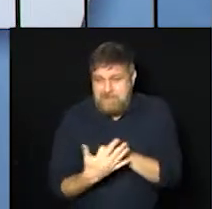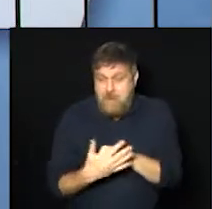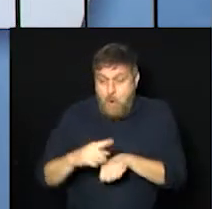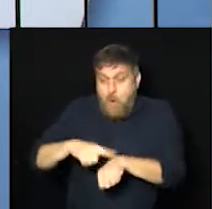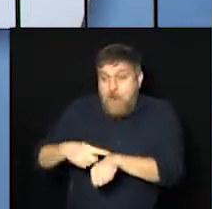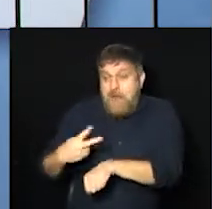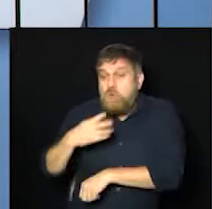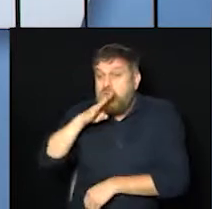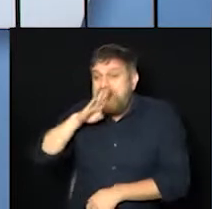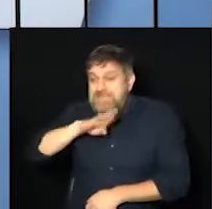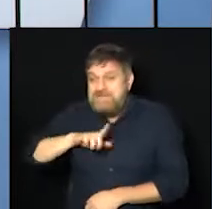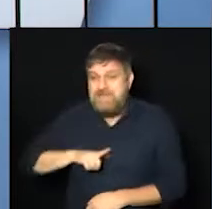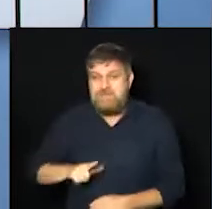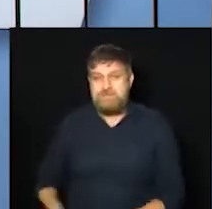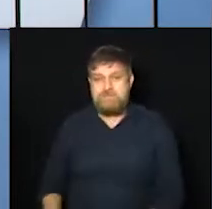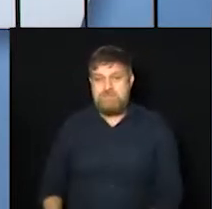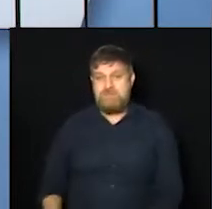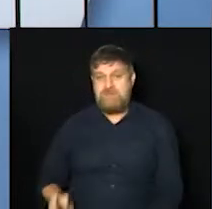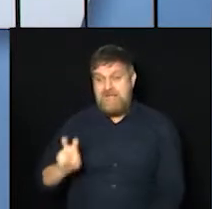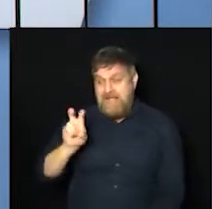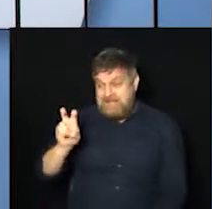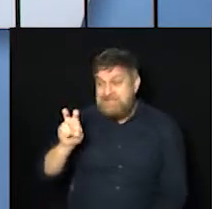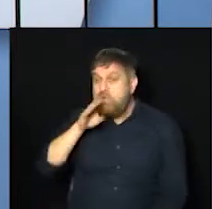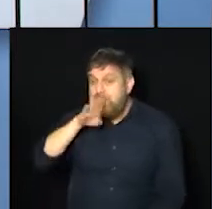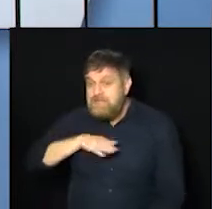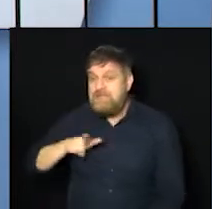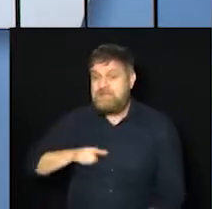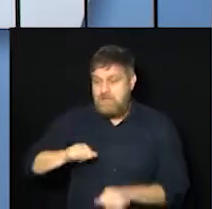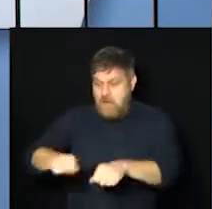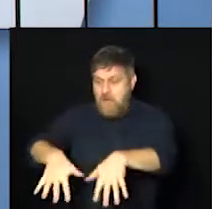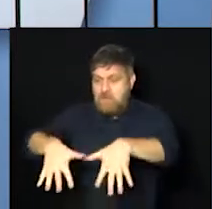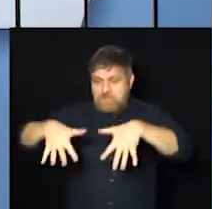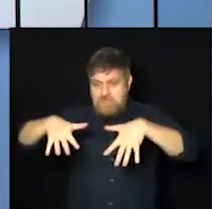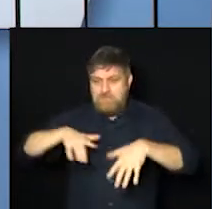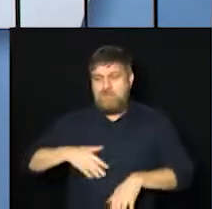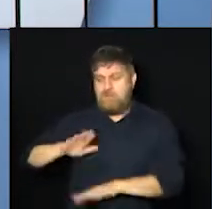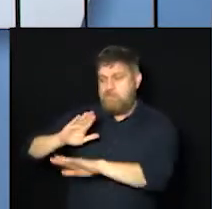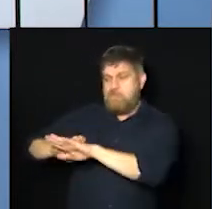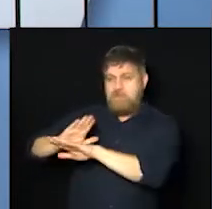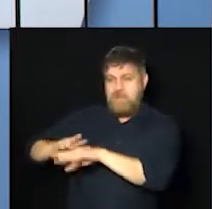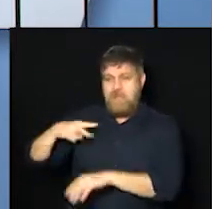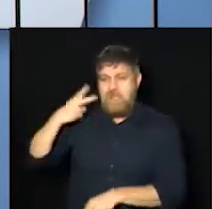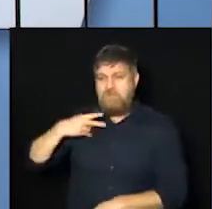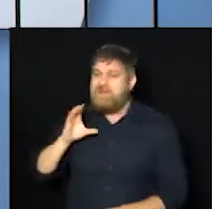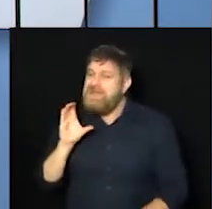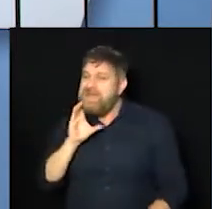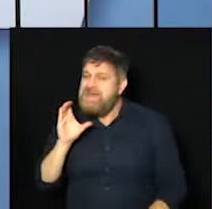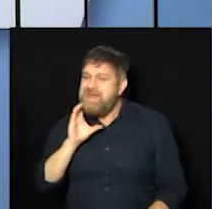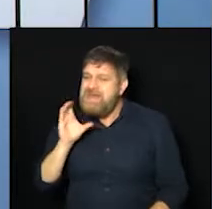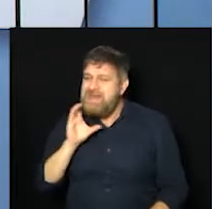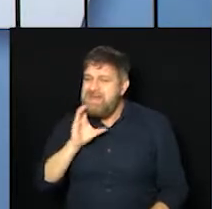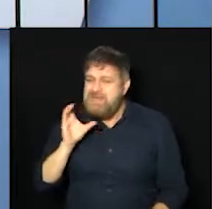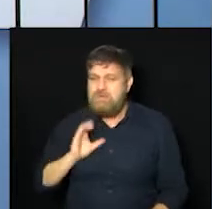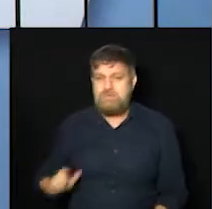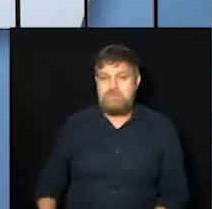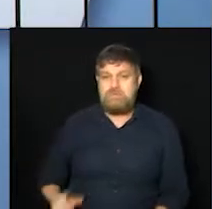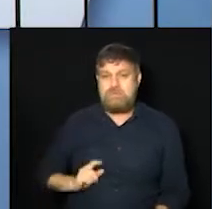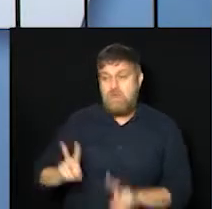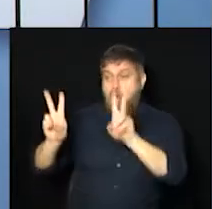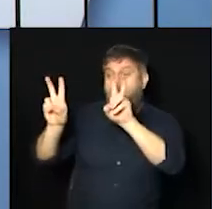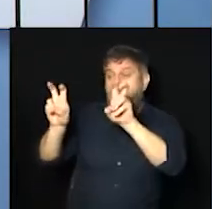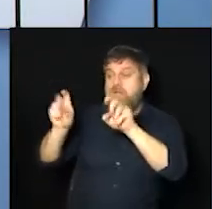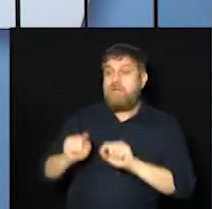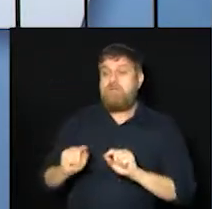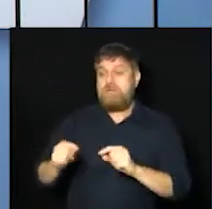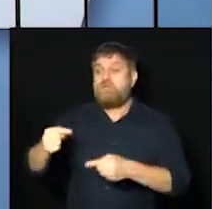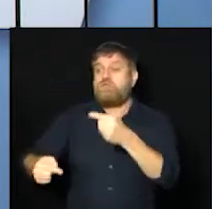tarde, 5 horas, audiência pública de autoria do vereador Carlão do PT. Essa iniciativa dele vai